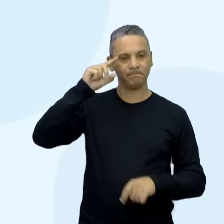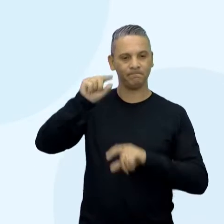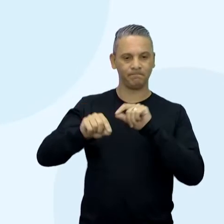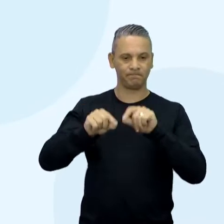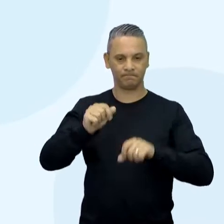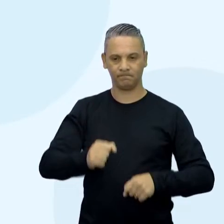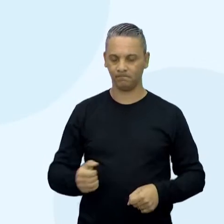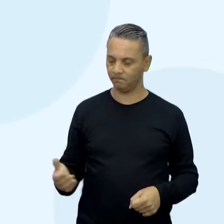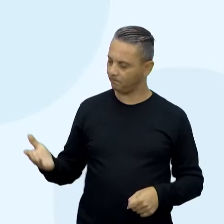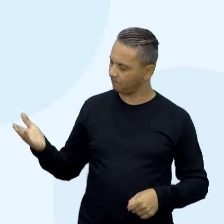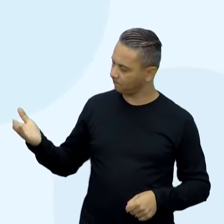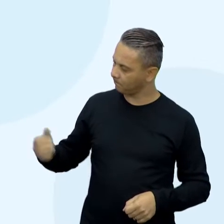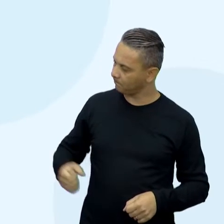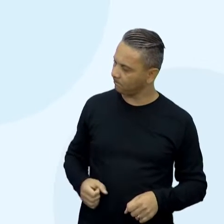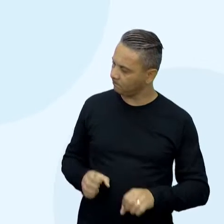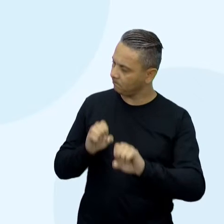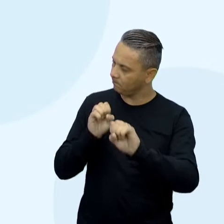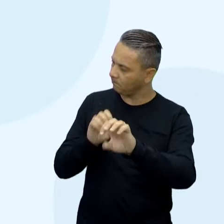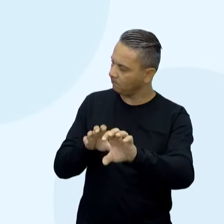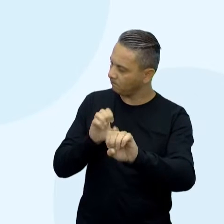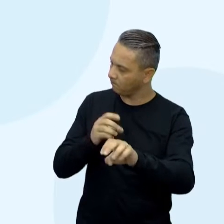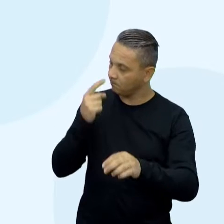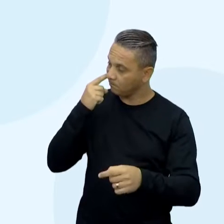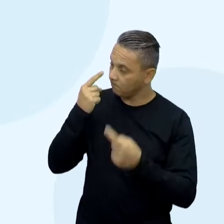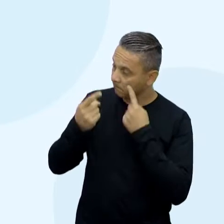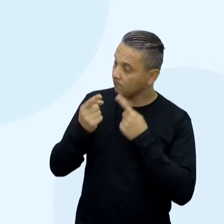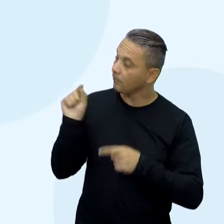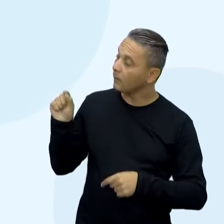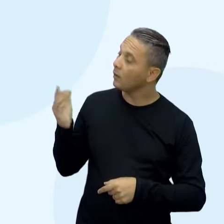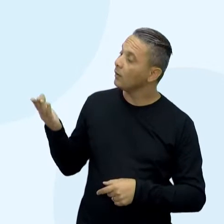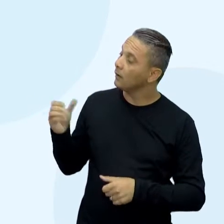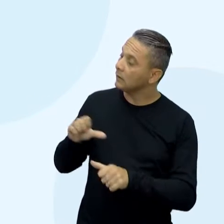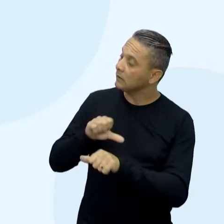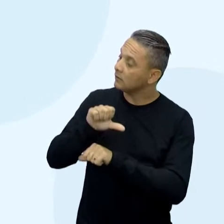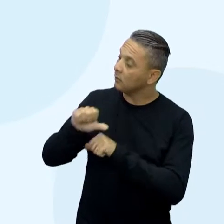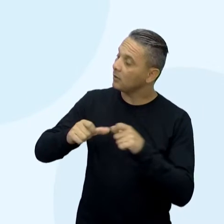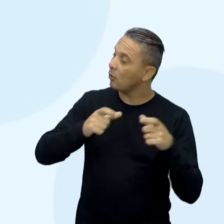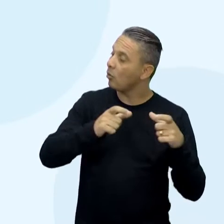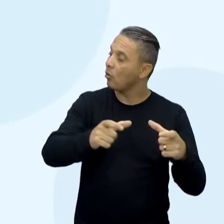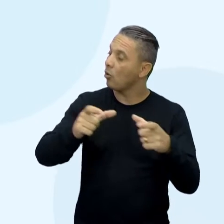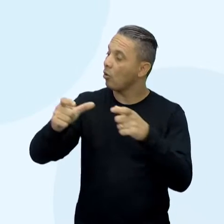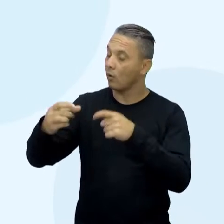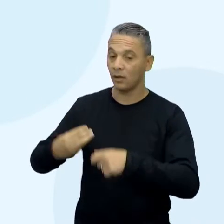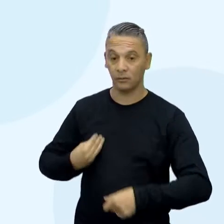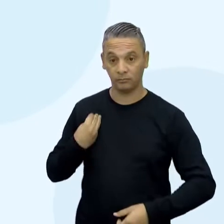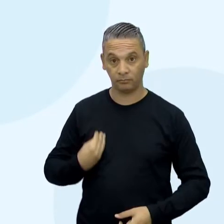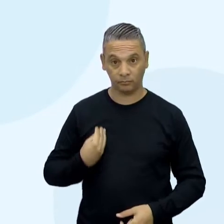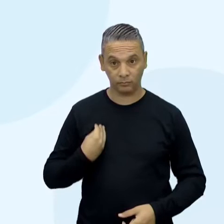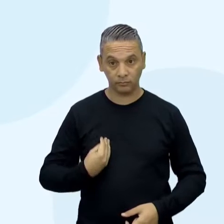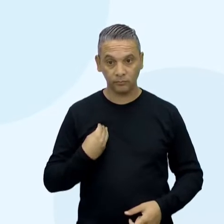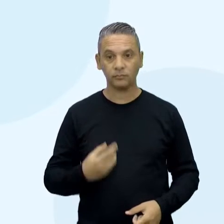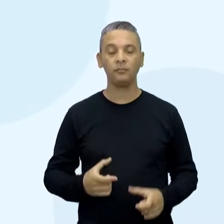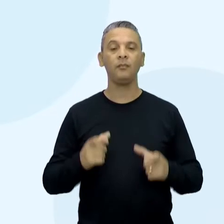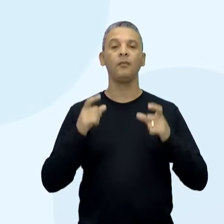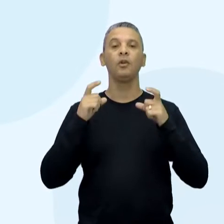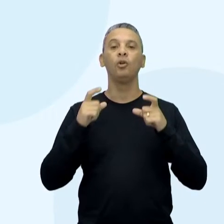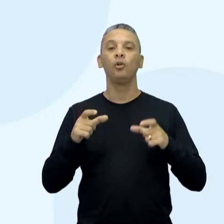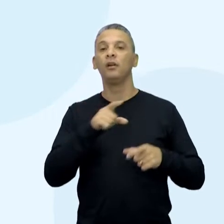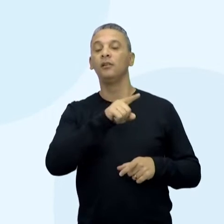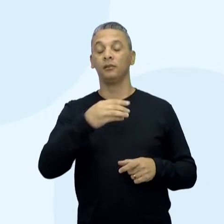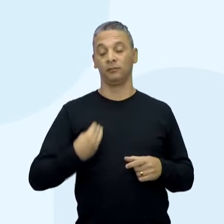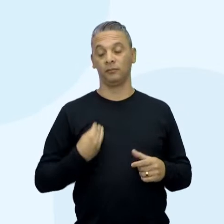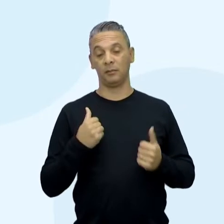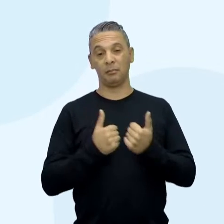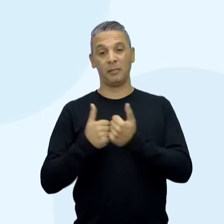recapitulação. Nas aulas anteriores, analisamos as transformações nos espaços de vivência, que é aquele espaço de onde você